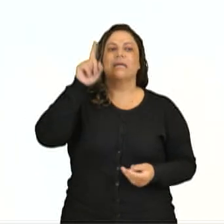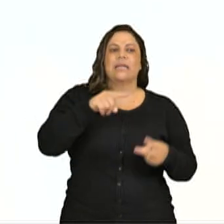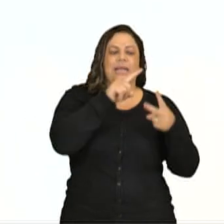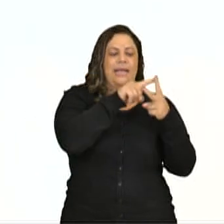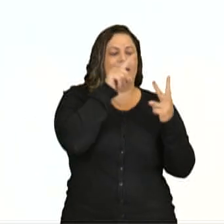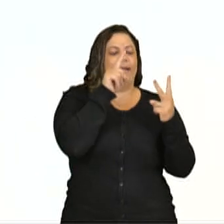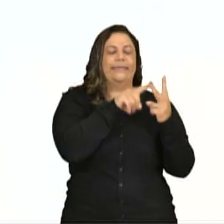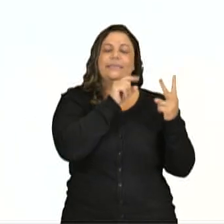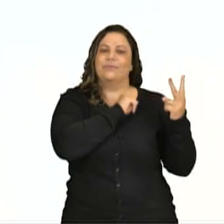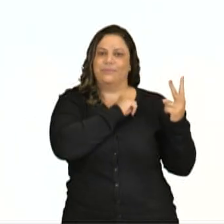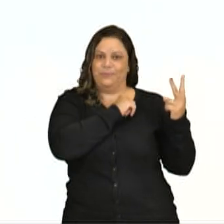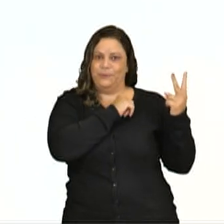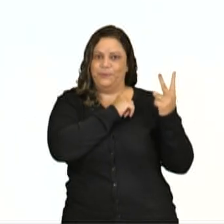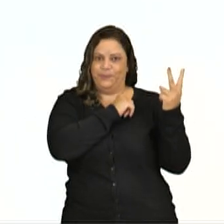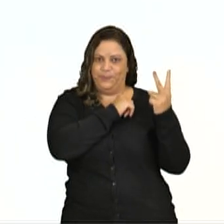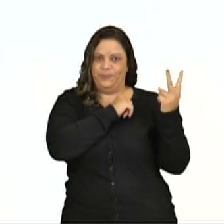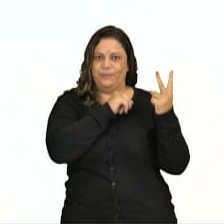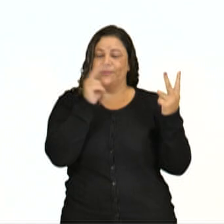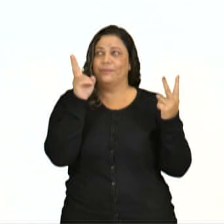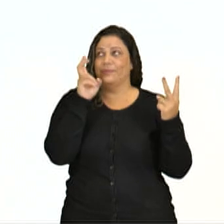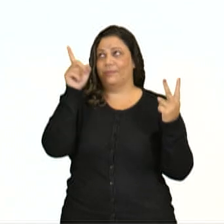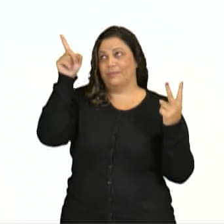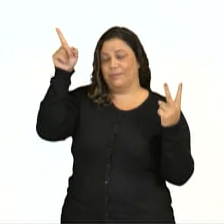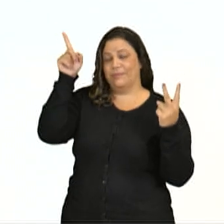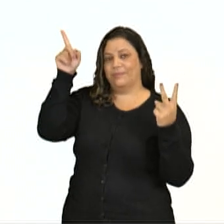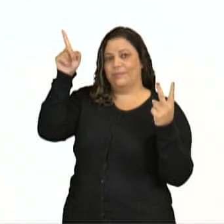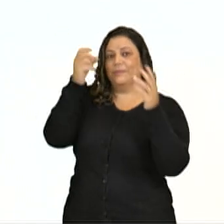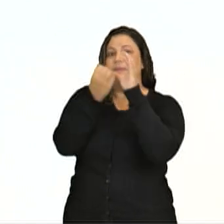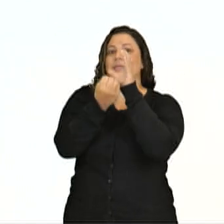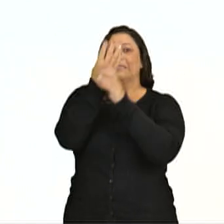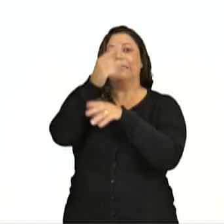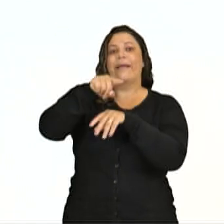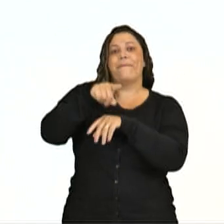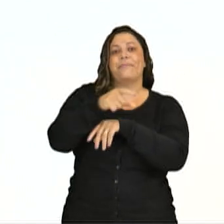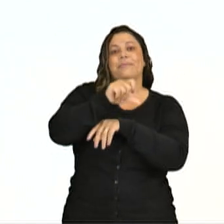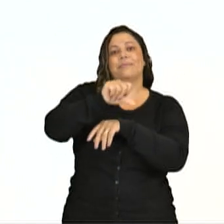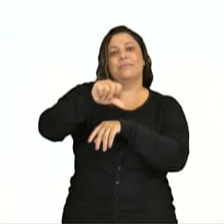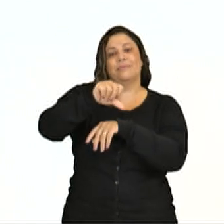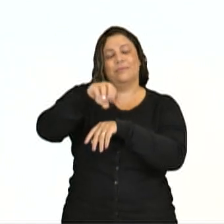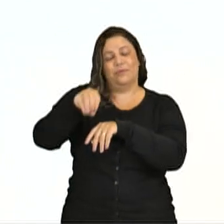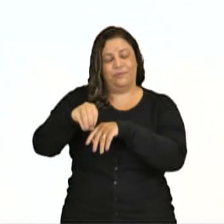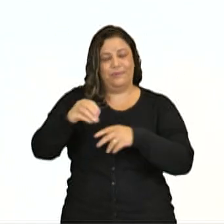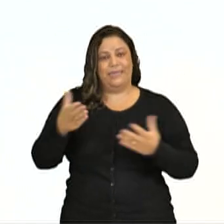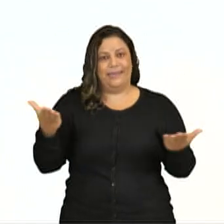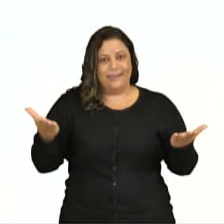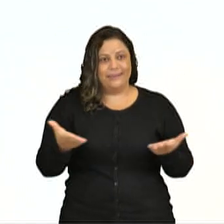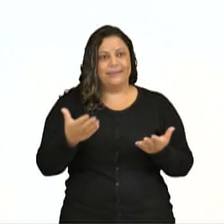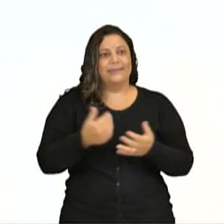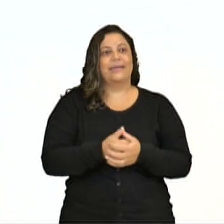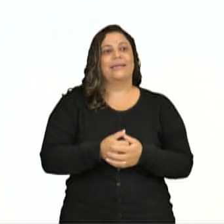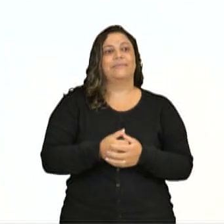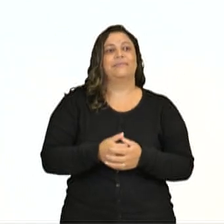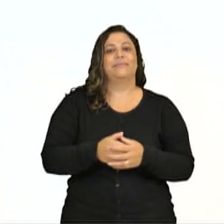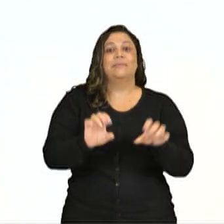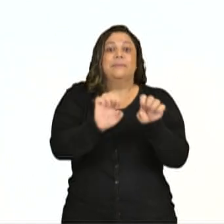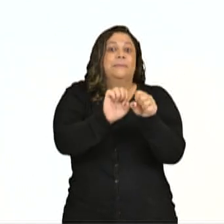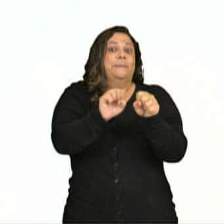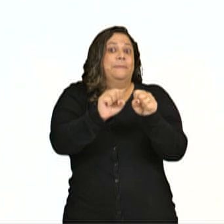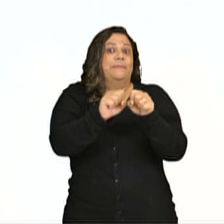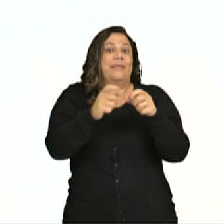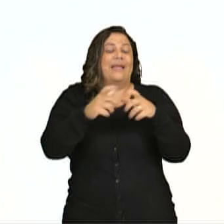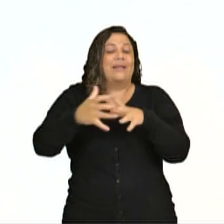primeiros aqui, ó, que surgiram no início da década de 90, eles eram telefones